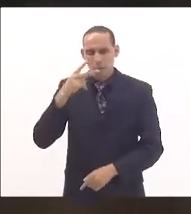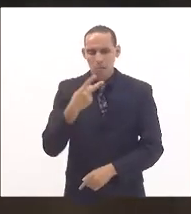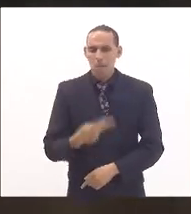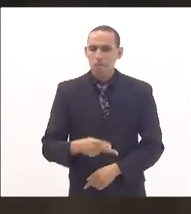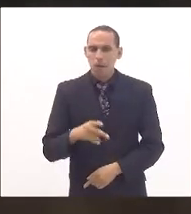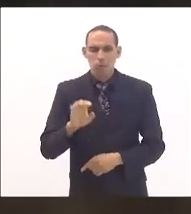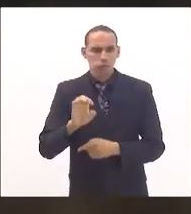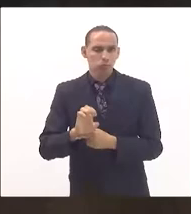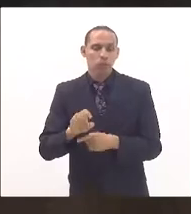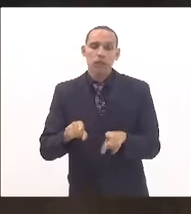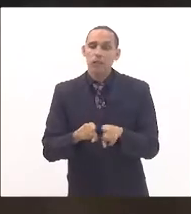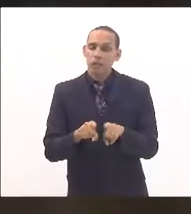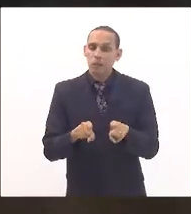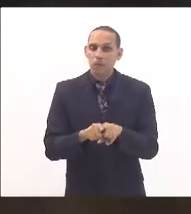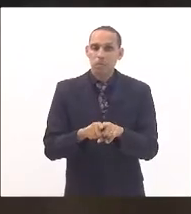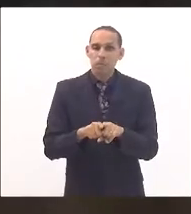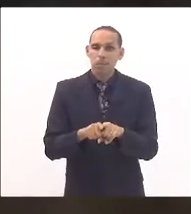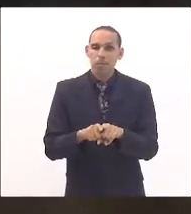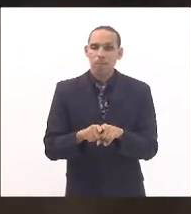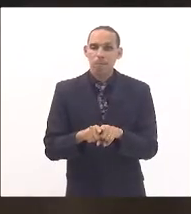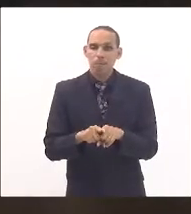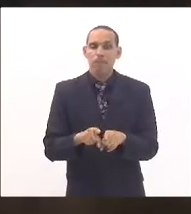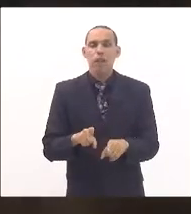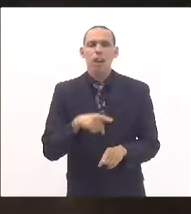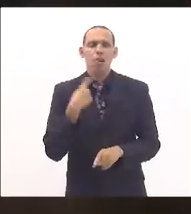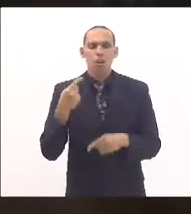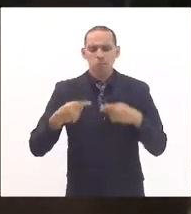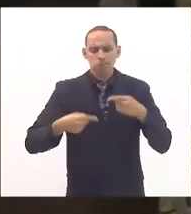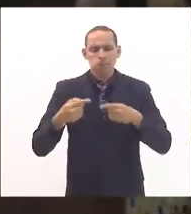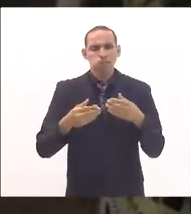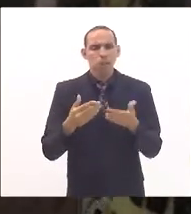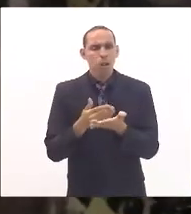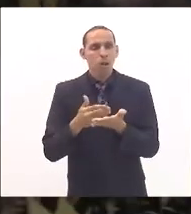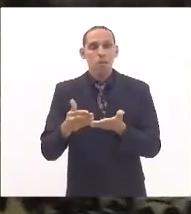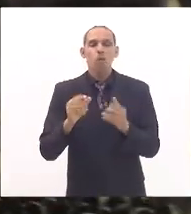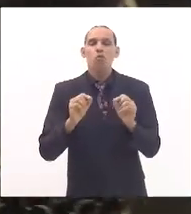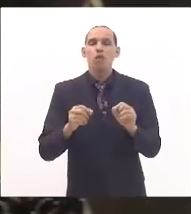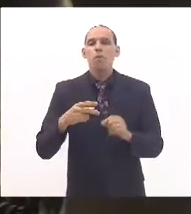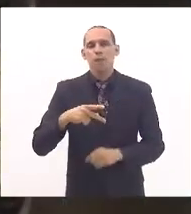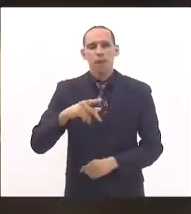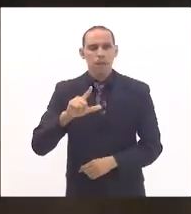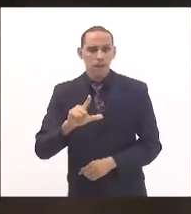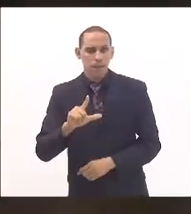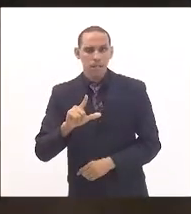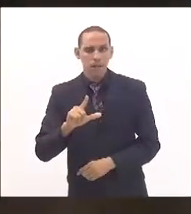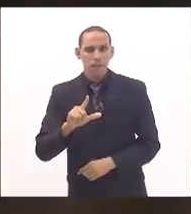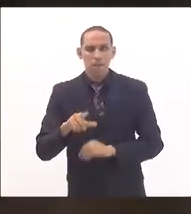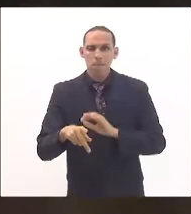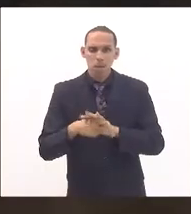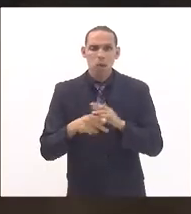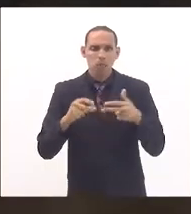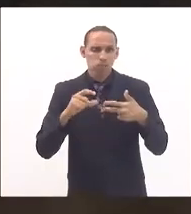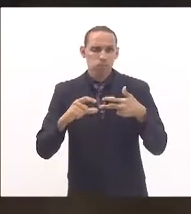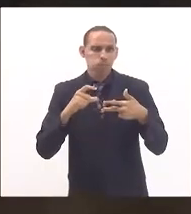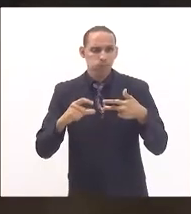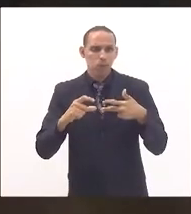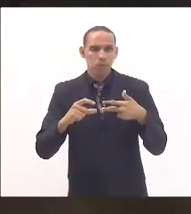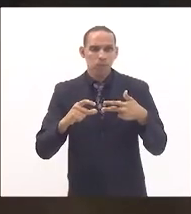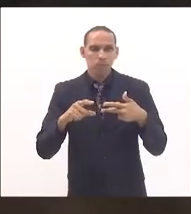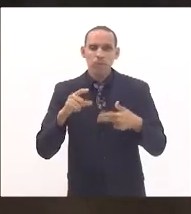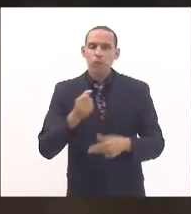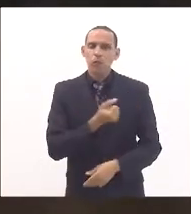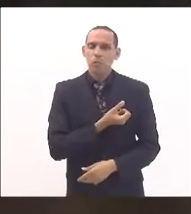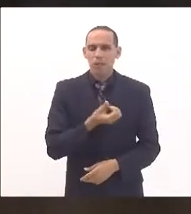e também para abrirmos uma discussão sobre o projeto de lei que vem do Poder Executivo, né, que é o